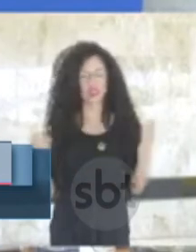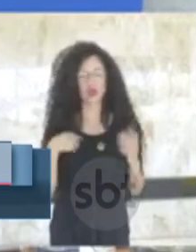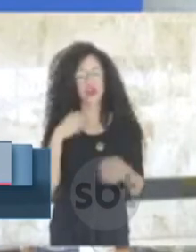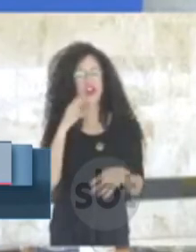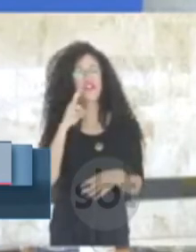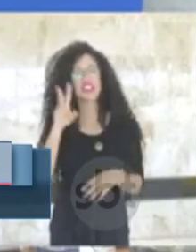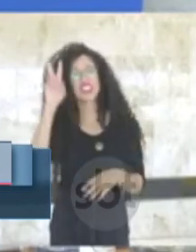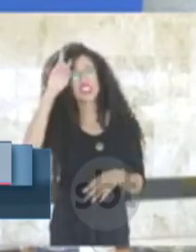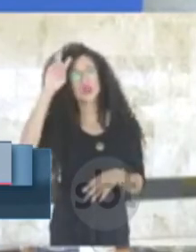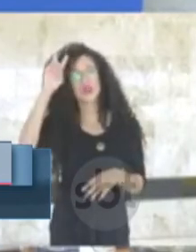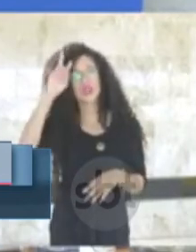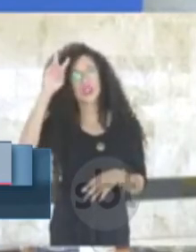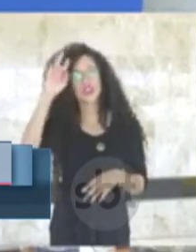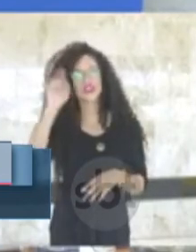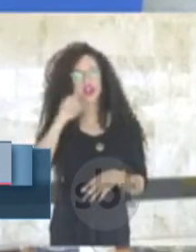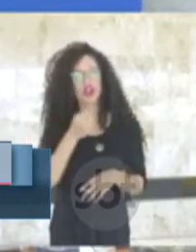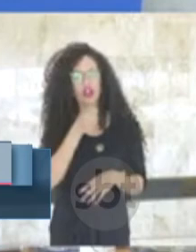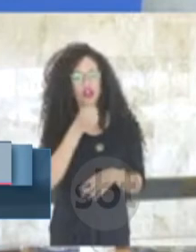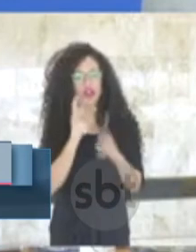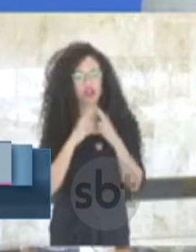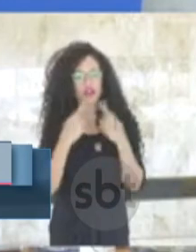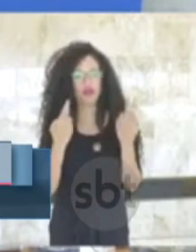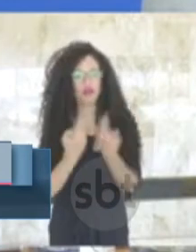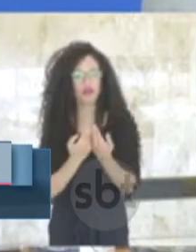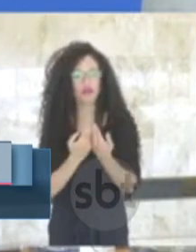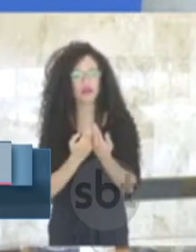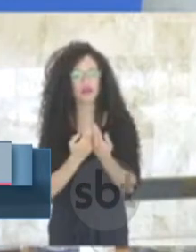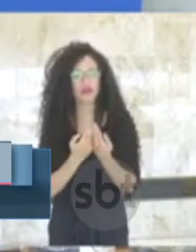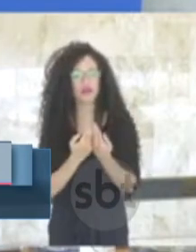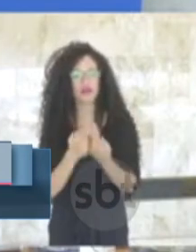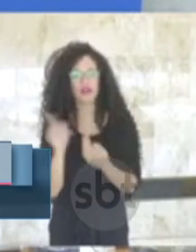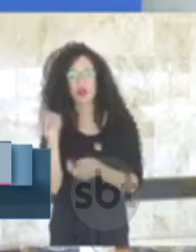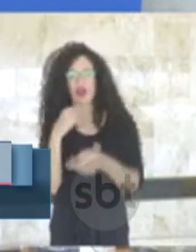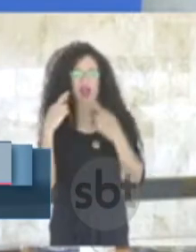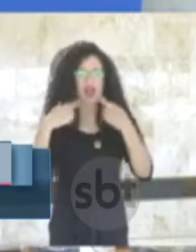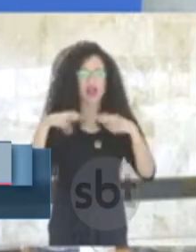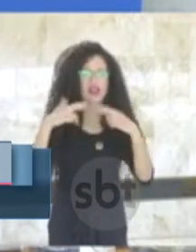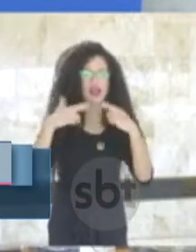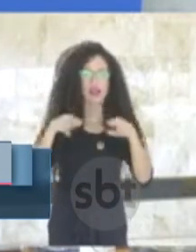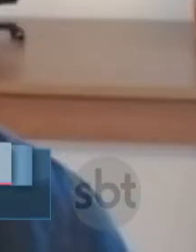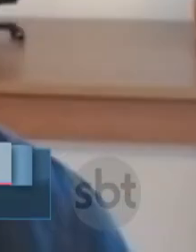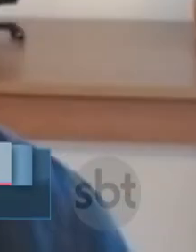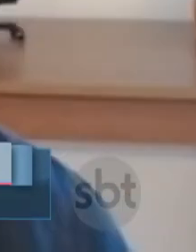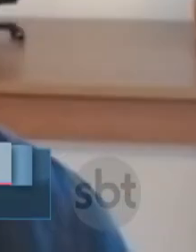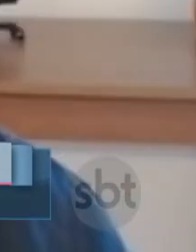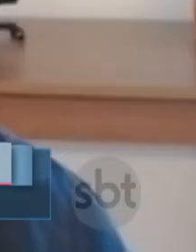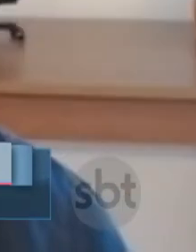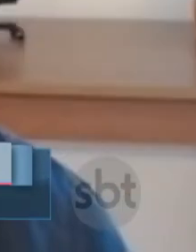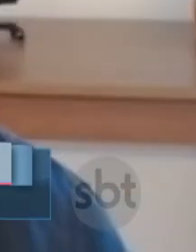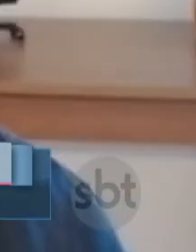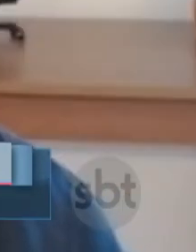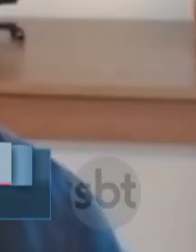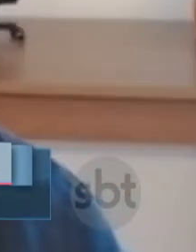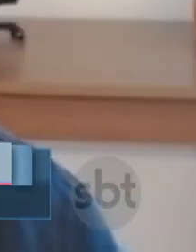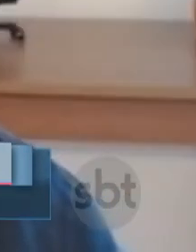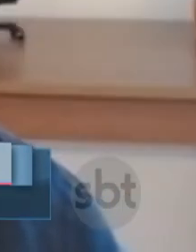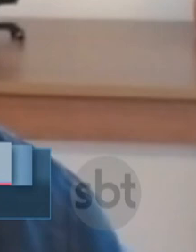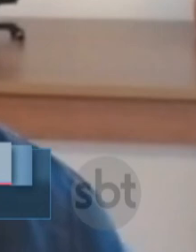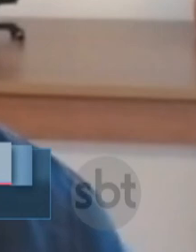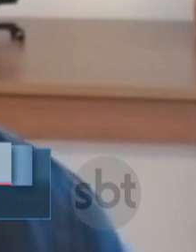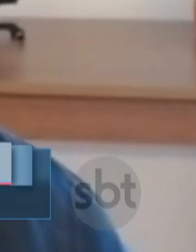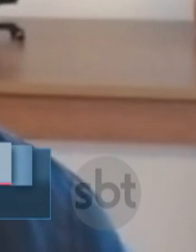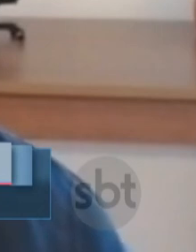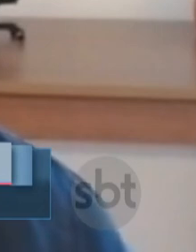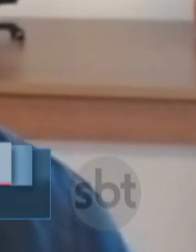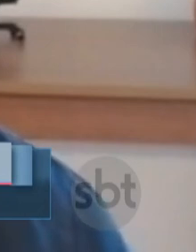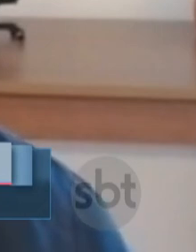segunda-feira, quando a gente tiver na coletiva, se a reclamação vai ser que deu longas filas. Para esse epidemiologista,